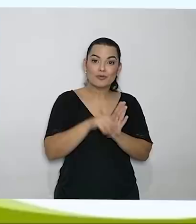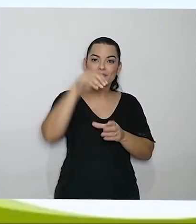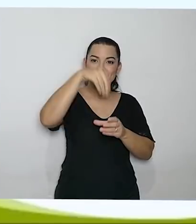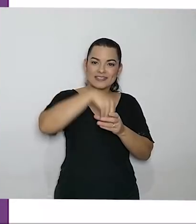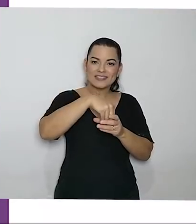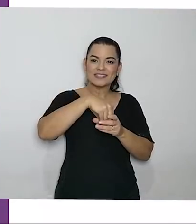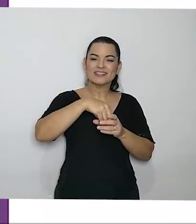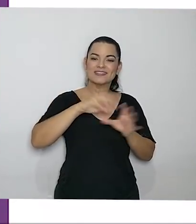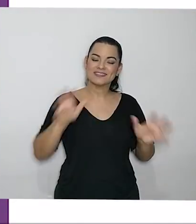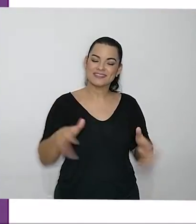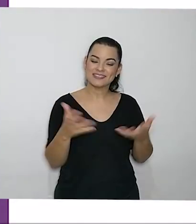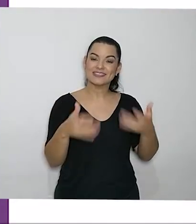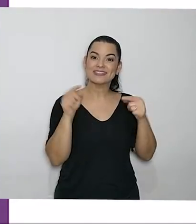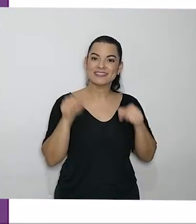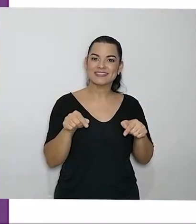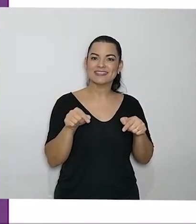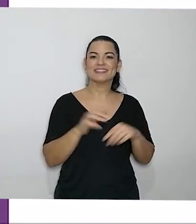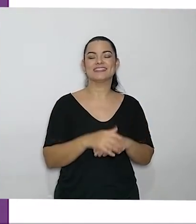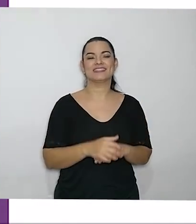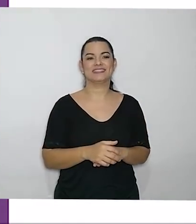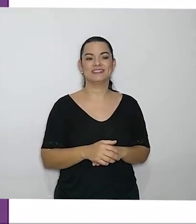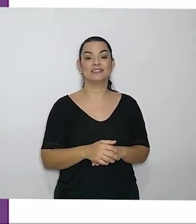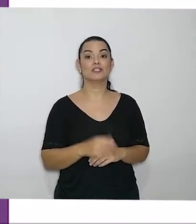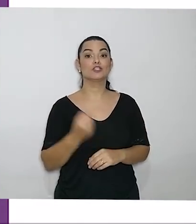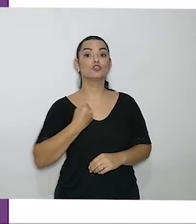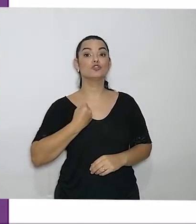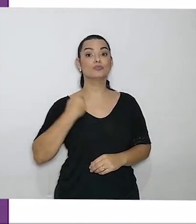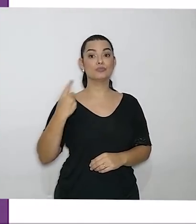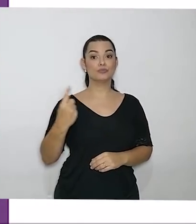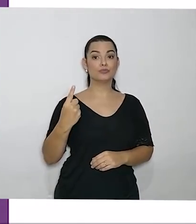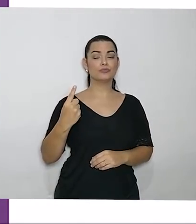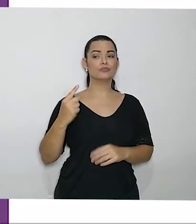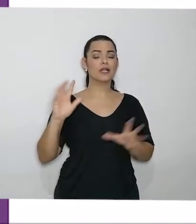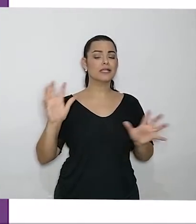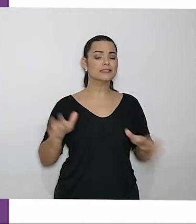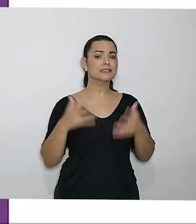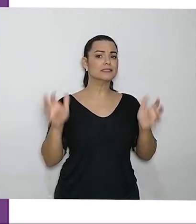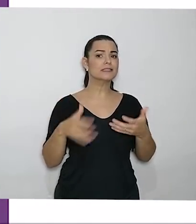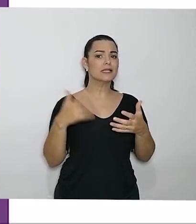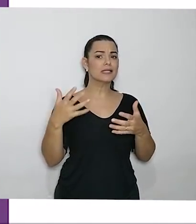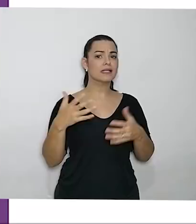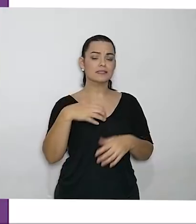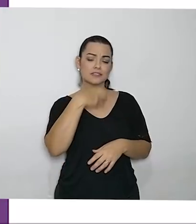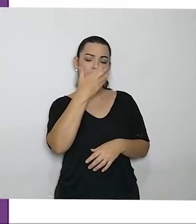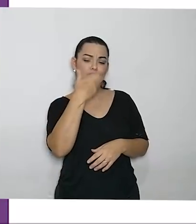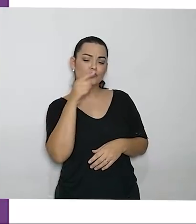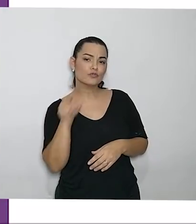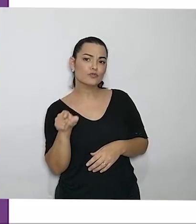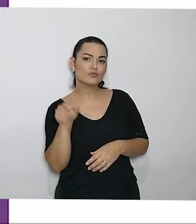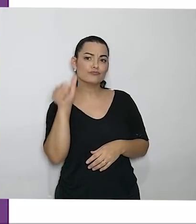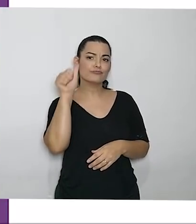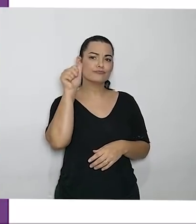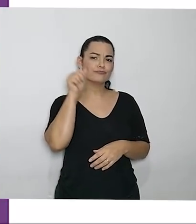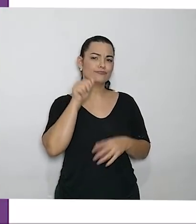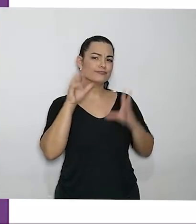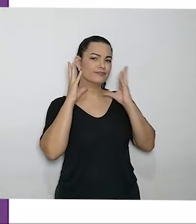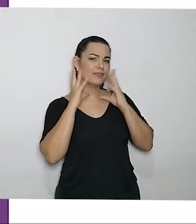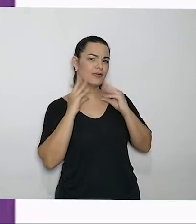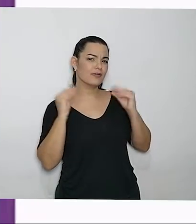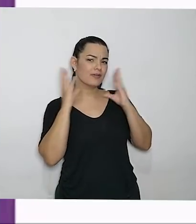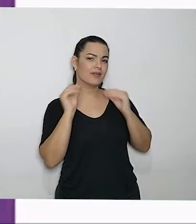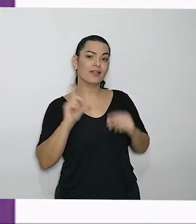Vamos lá! 1. Na salada de frutas da Dona Medonha